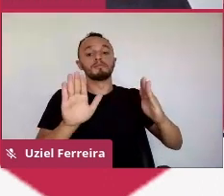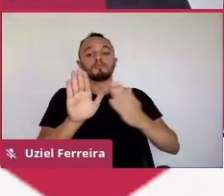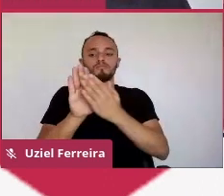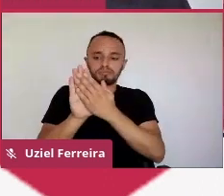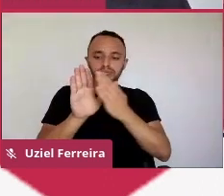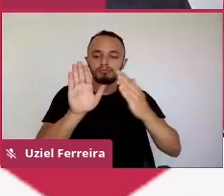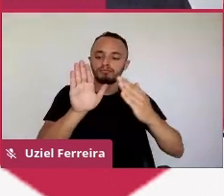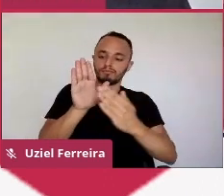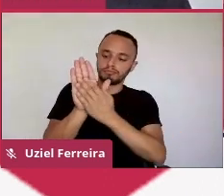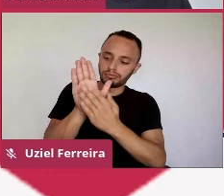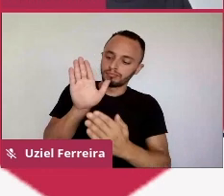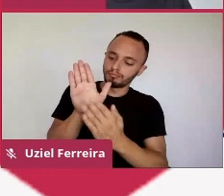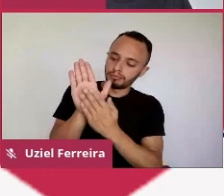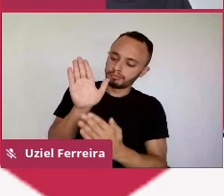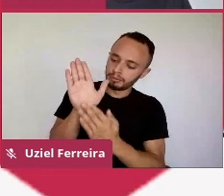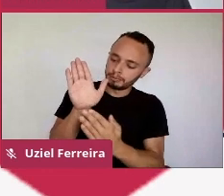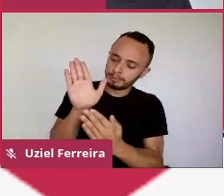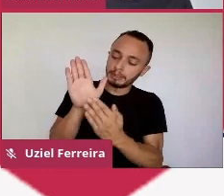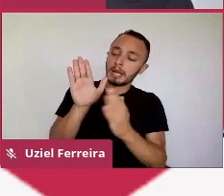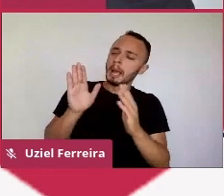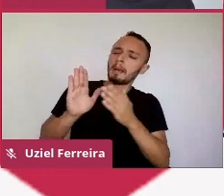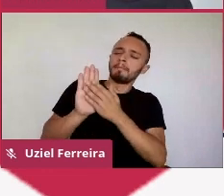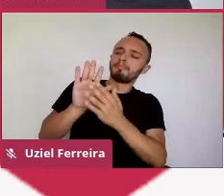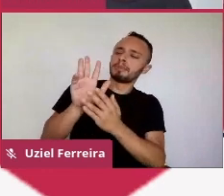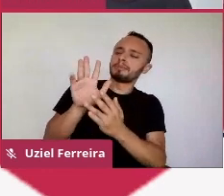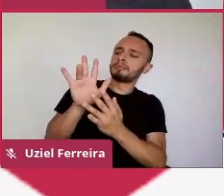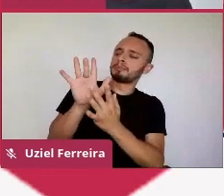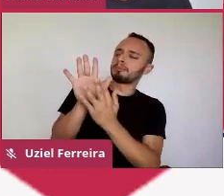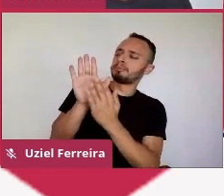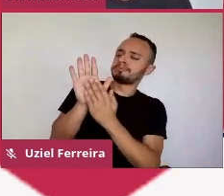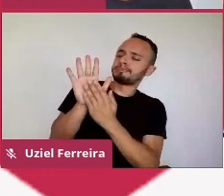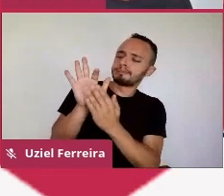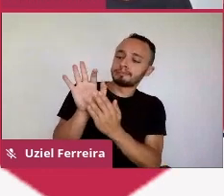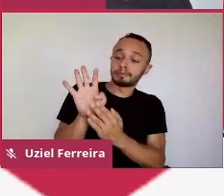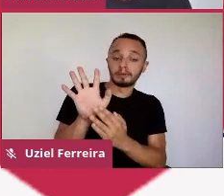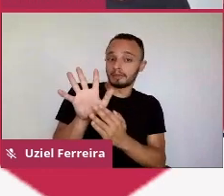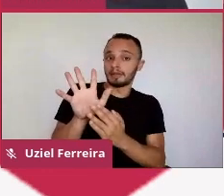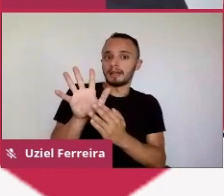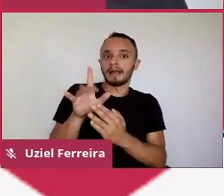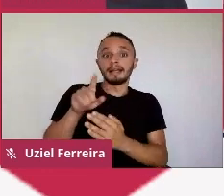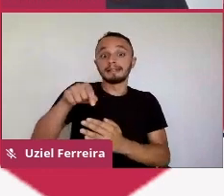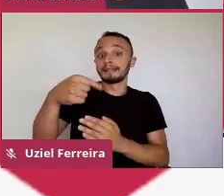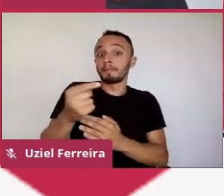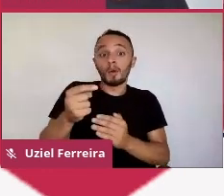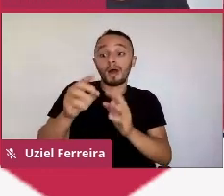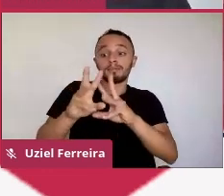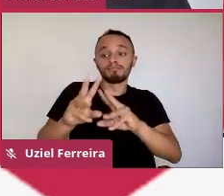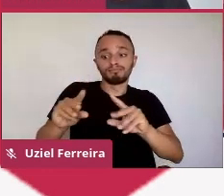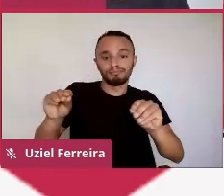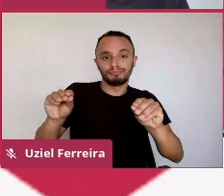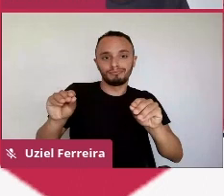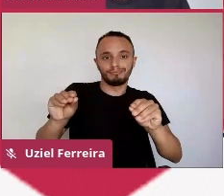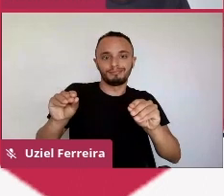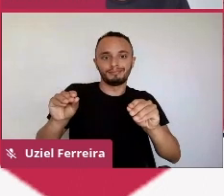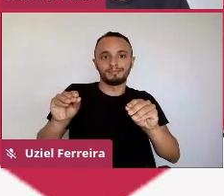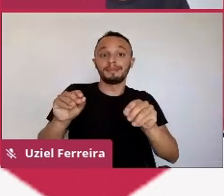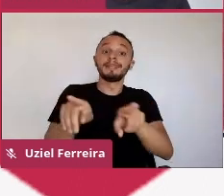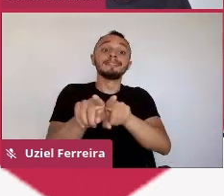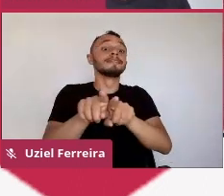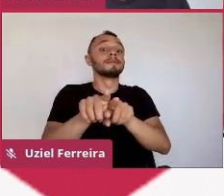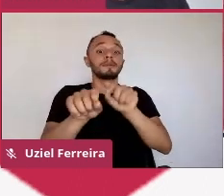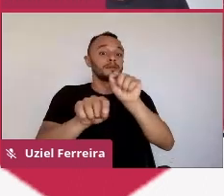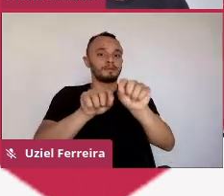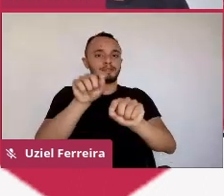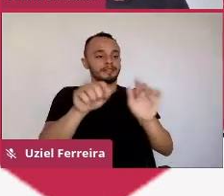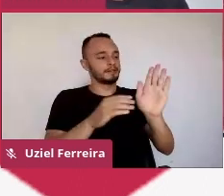dentro da gravura. E outra coisa, a gravura sem assinatura do artista, ela praticamente não tem valor, porque a assinatura do artista é